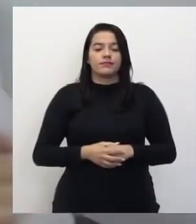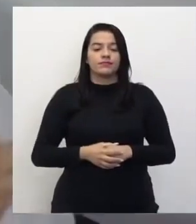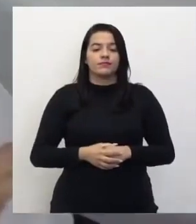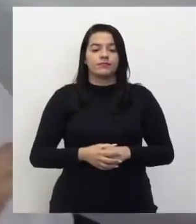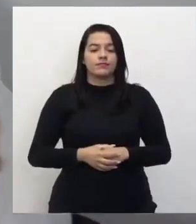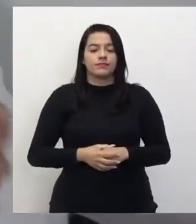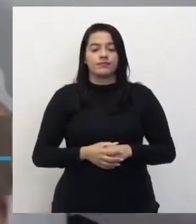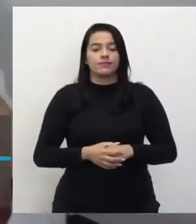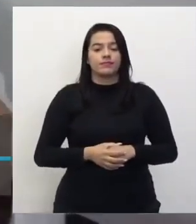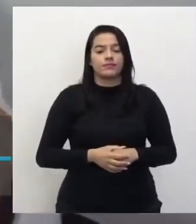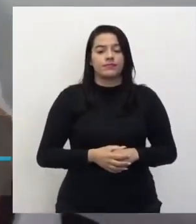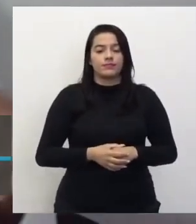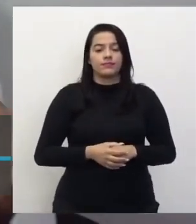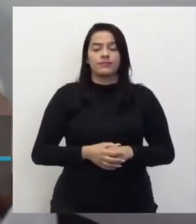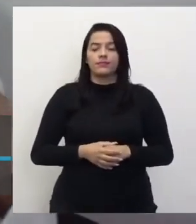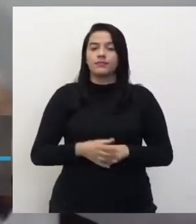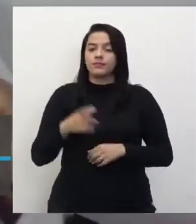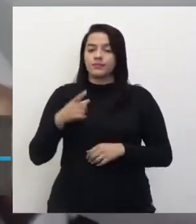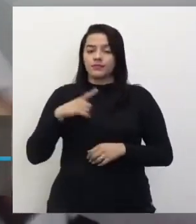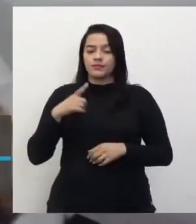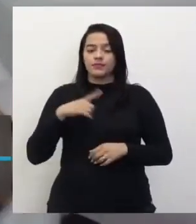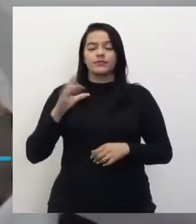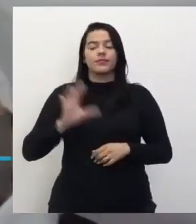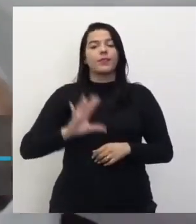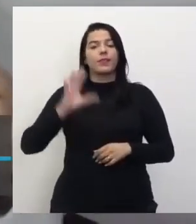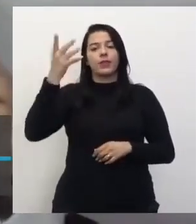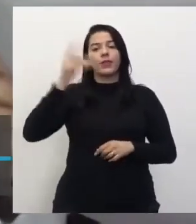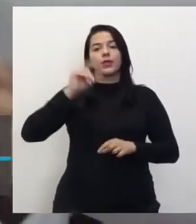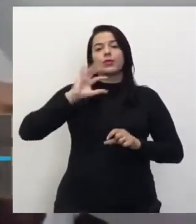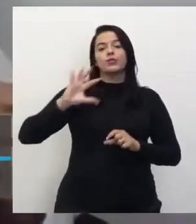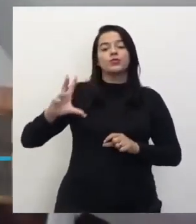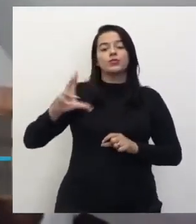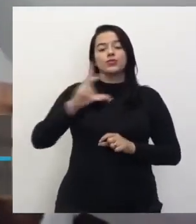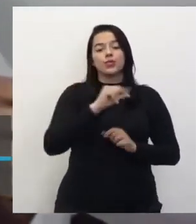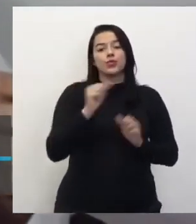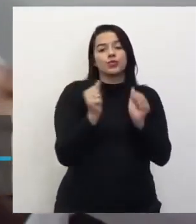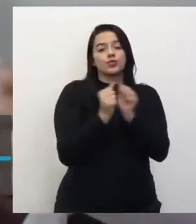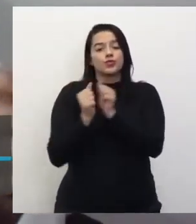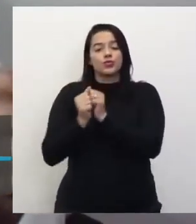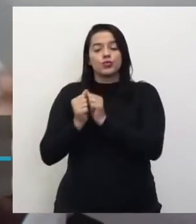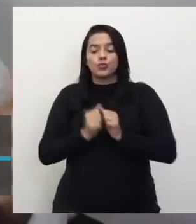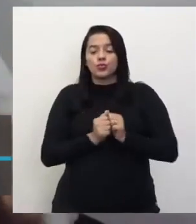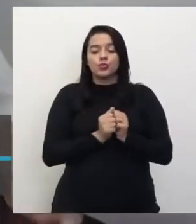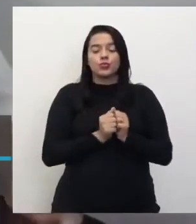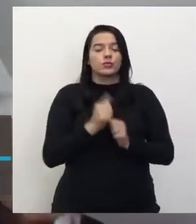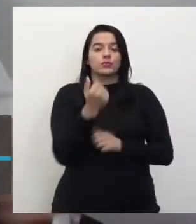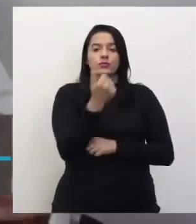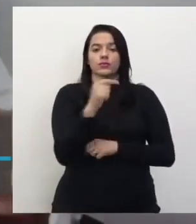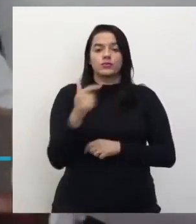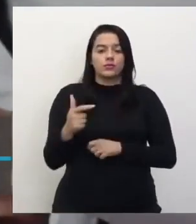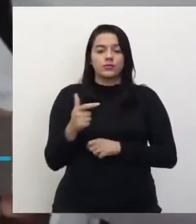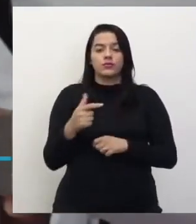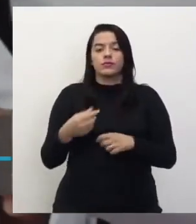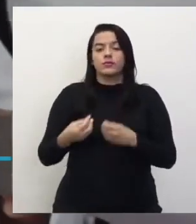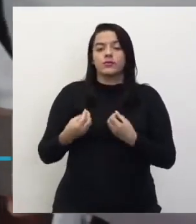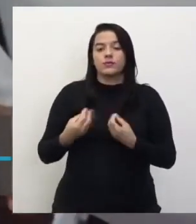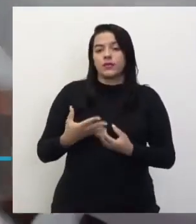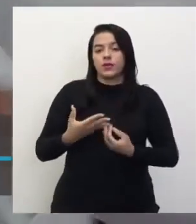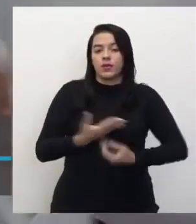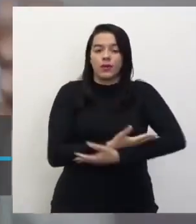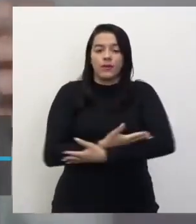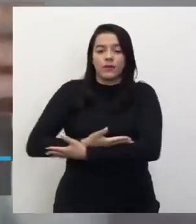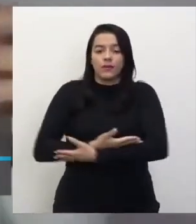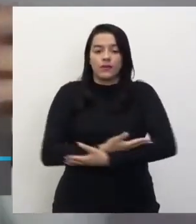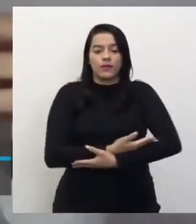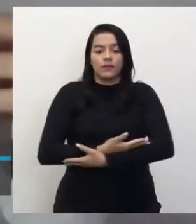imagem um pouquinho. Houve um momento que essas articulações não estavam todas tão juntas, né? Por quê? Para o bebezinho poder passar lá